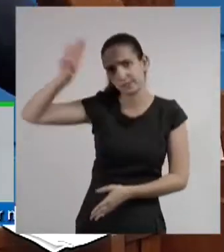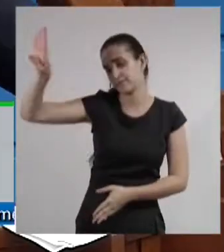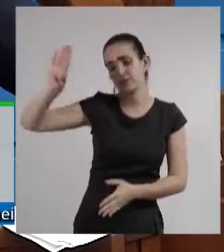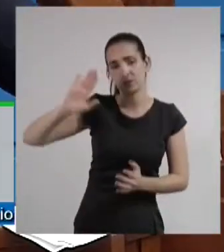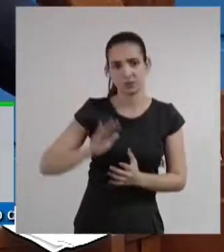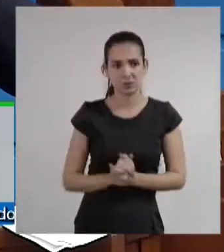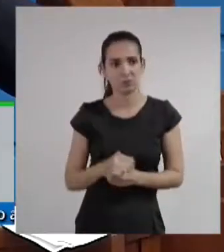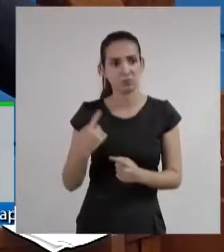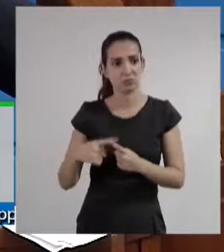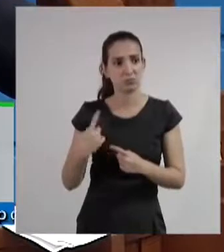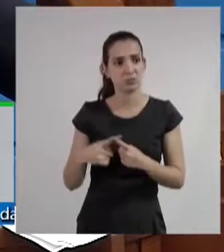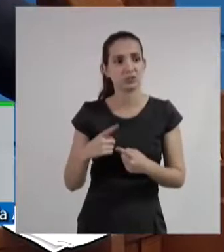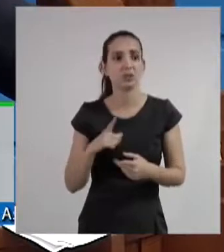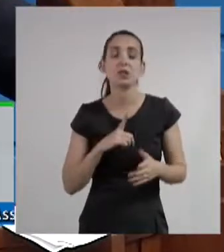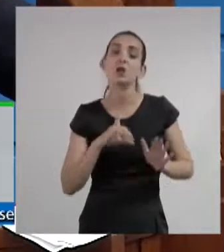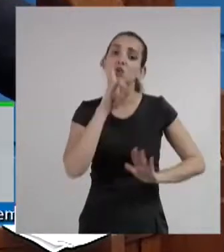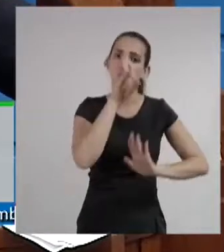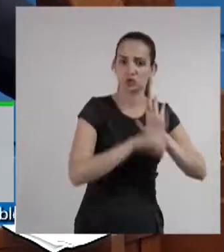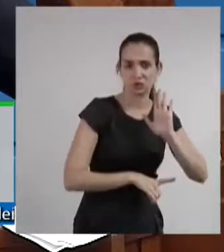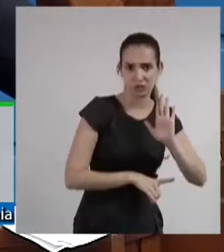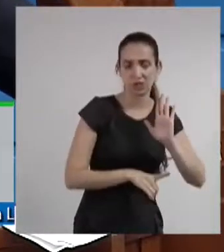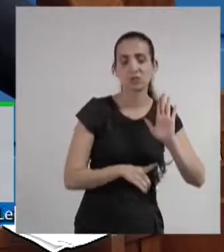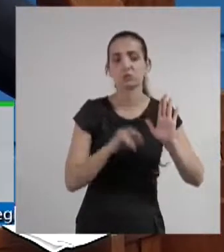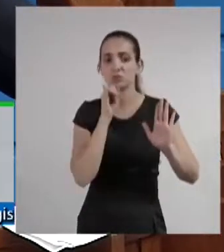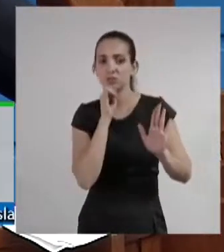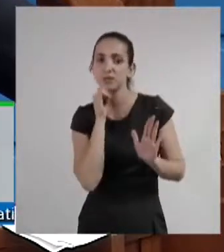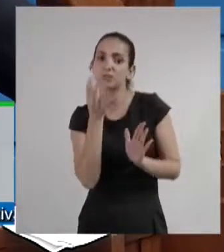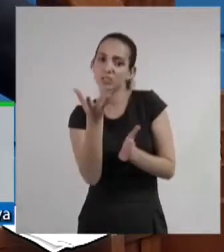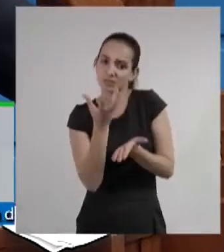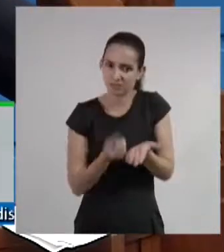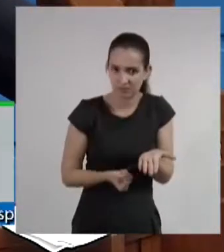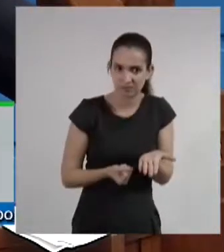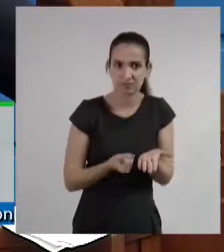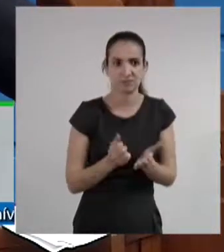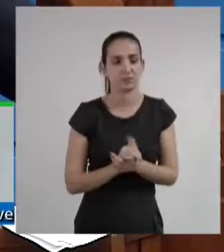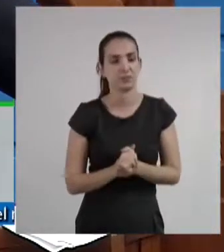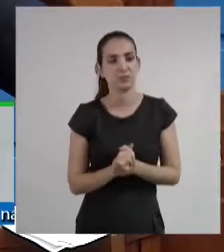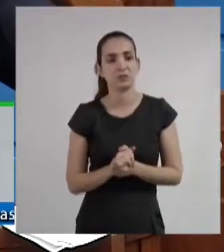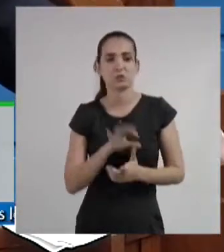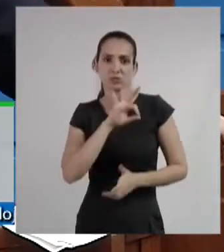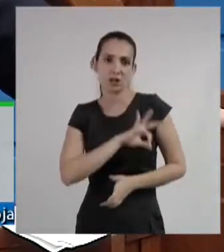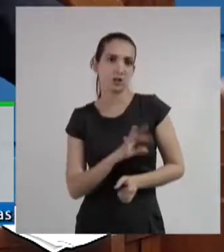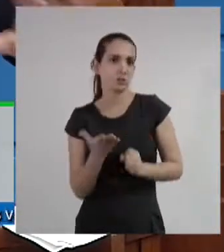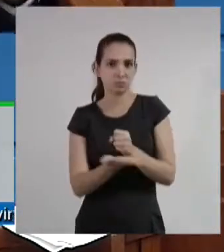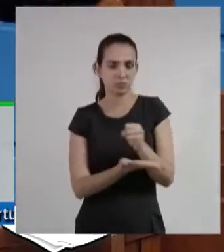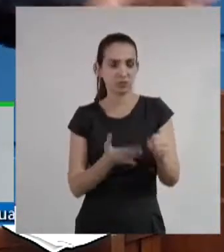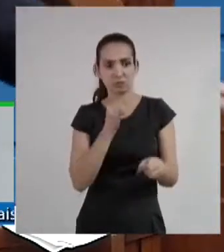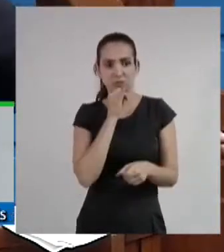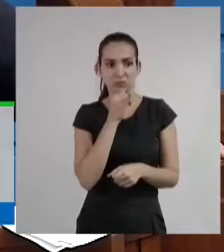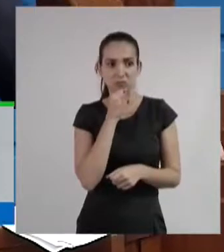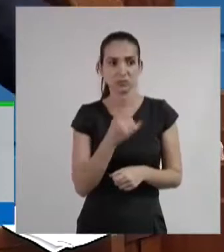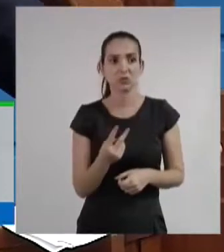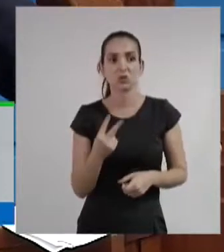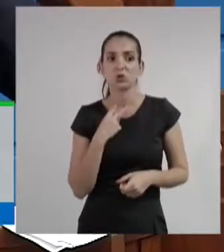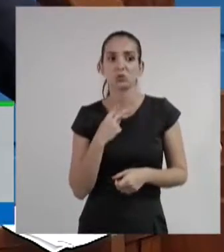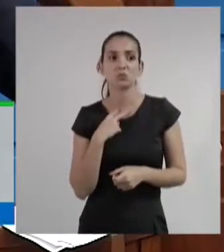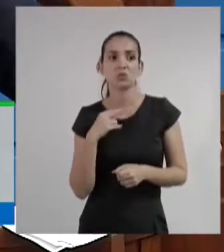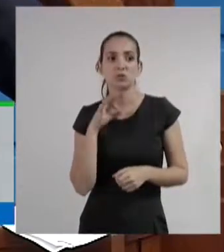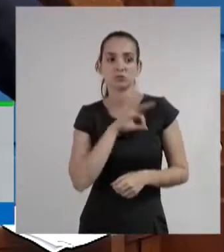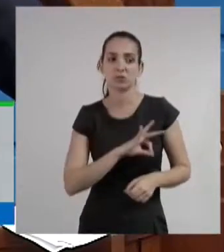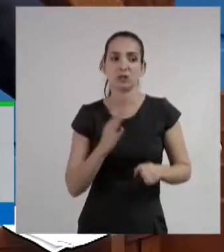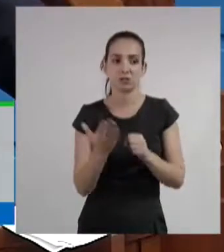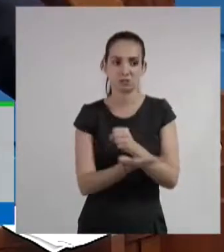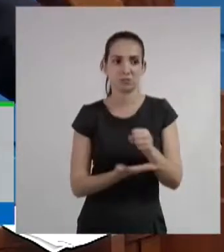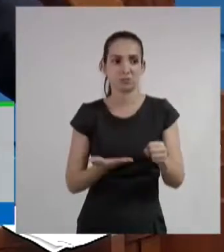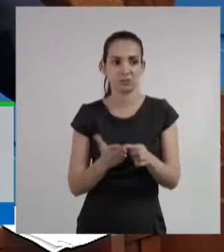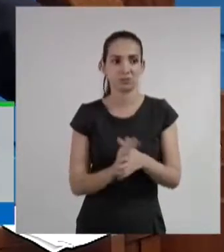direito previsto de receber o salário mínimo. Ninguém pode receber menos que um salário